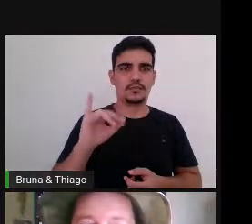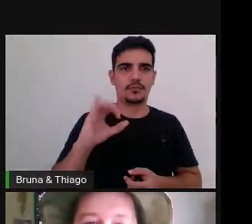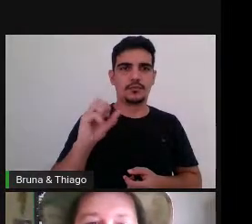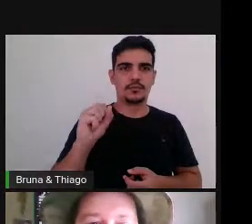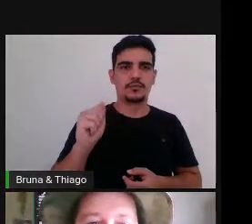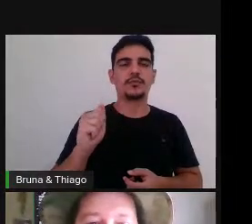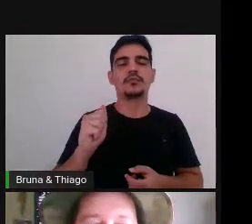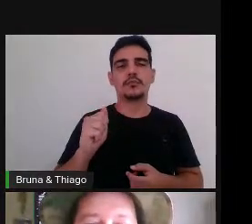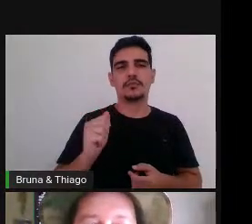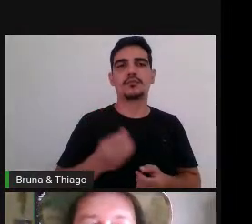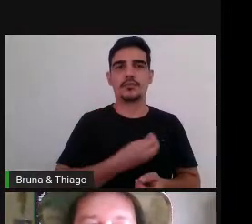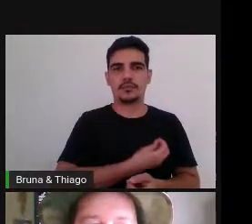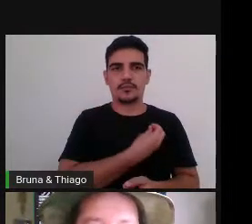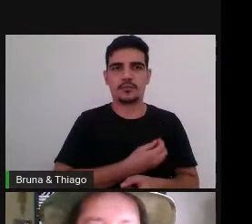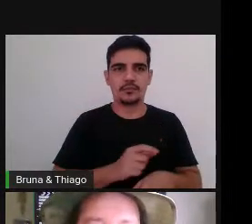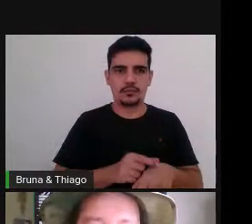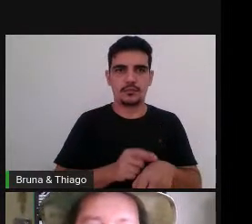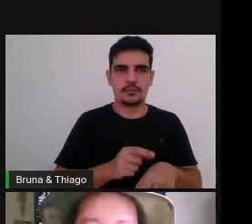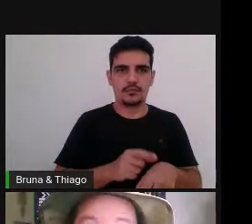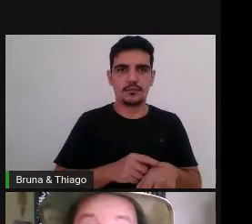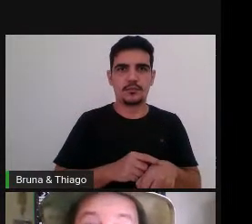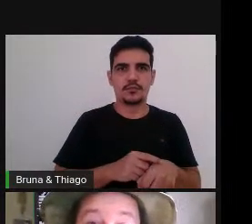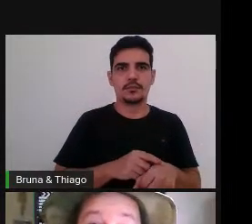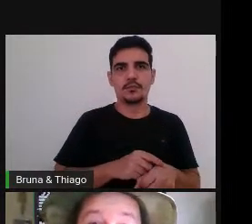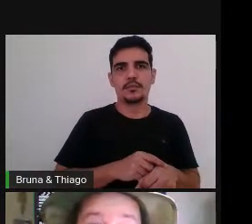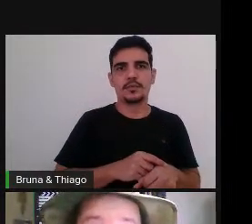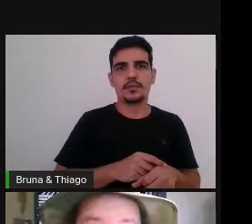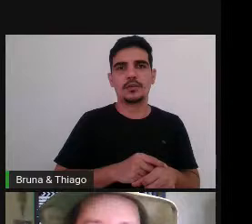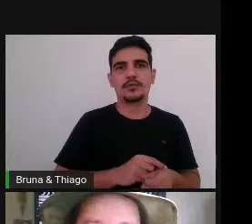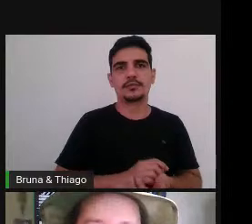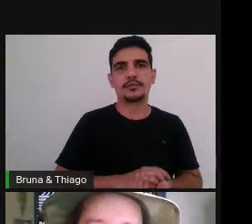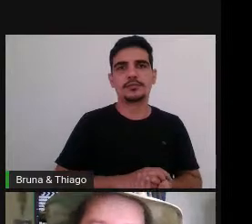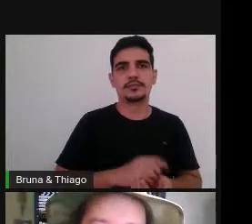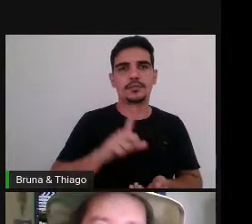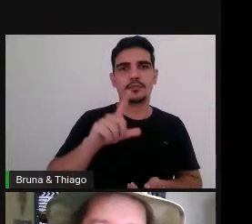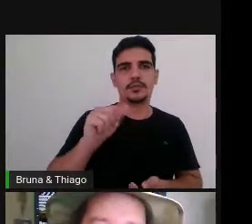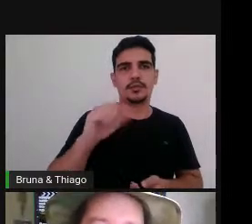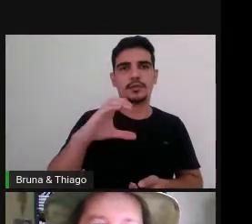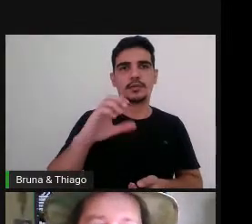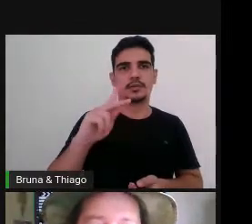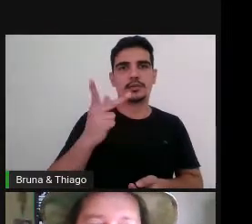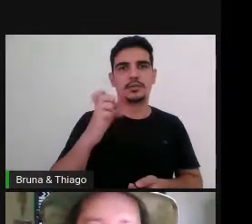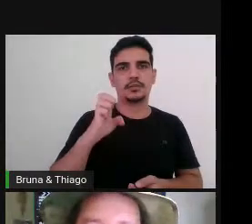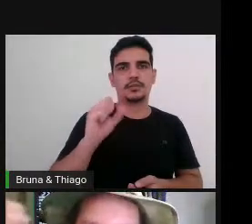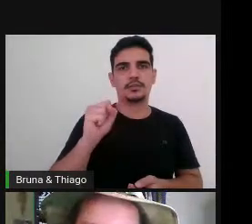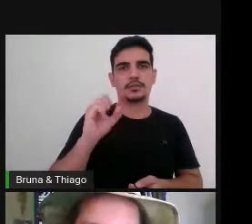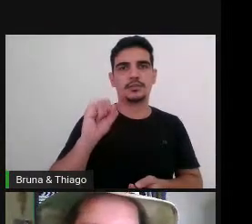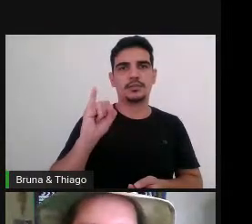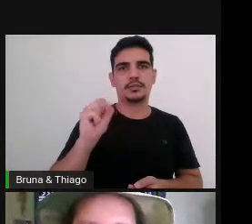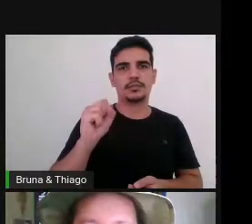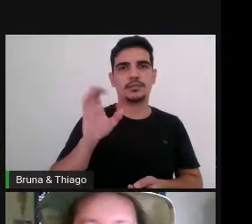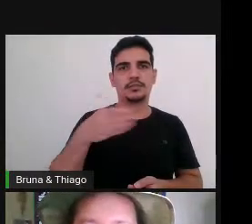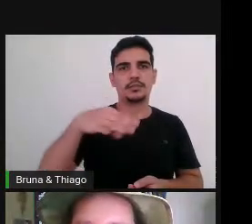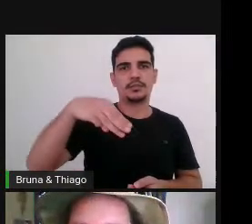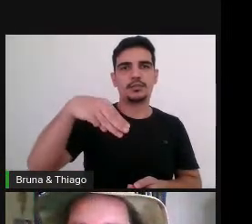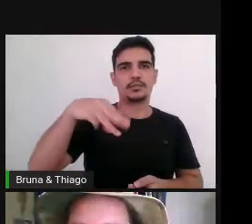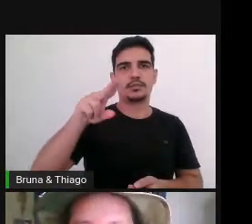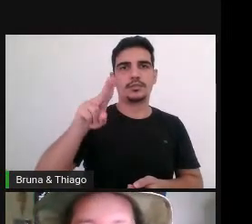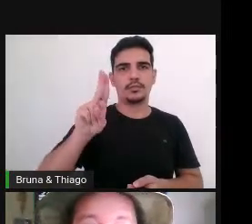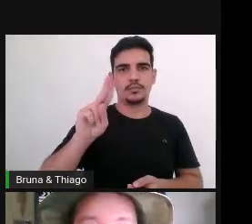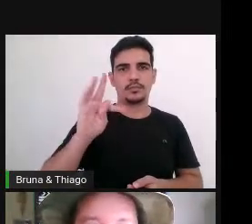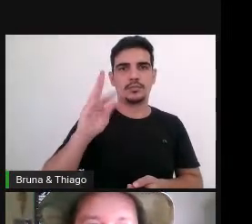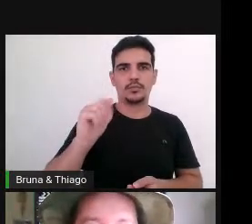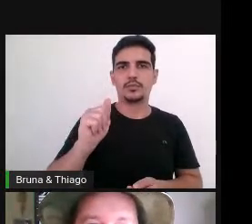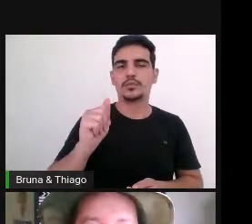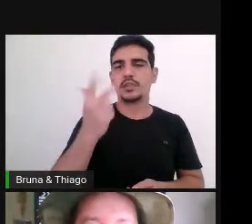de jaca, Lax esmuta, ela tem também na Mata Atlântica e é comum aqui na Amazônia, eu já vi vários bichos desses, já